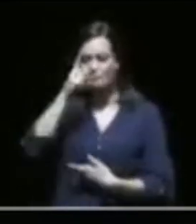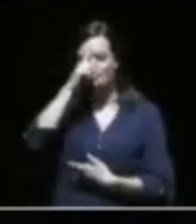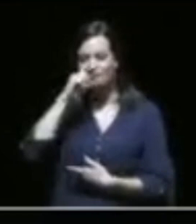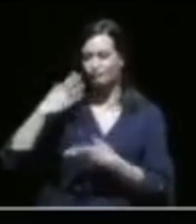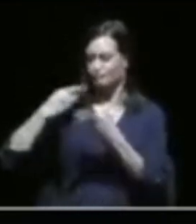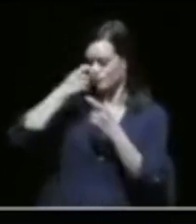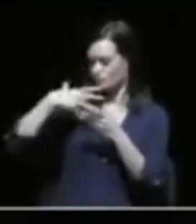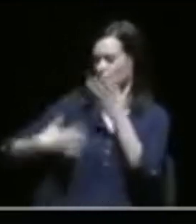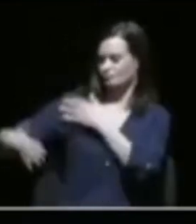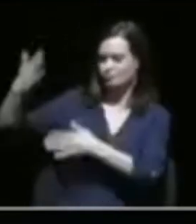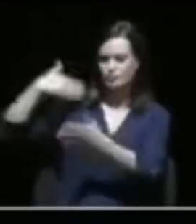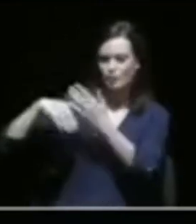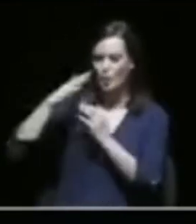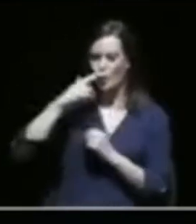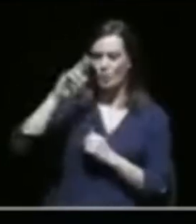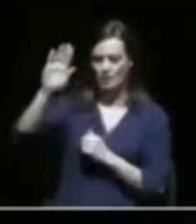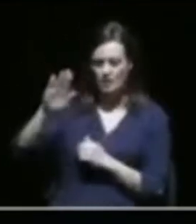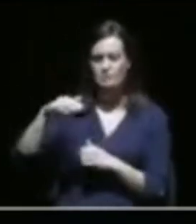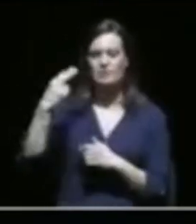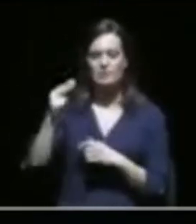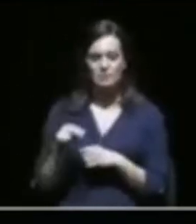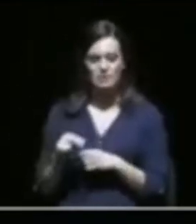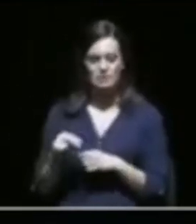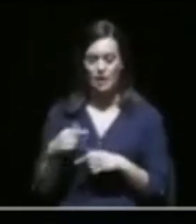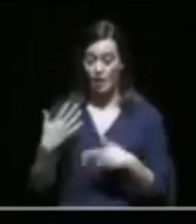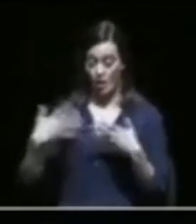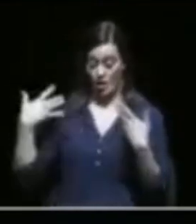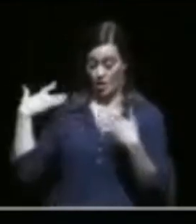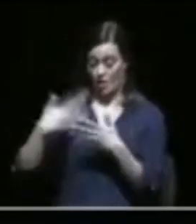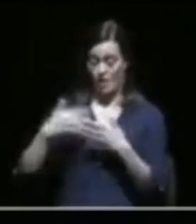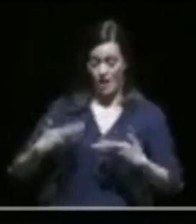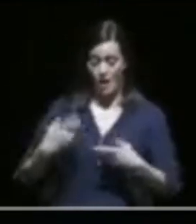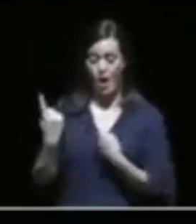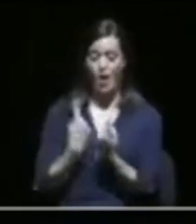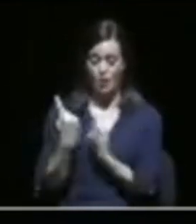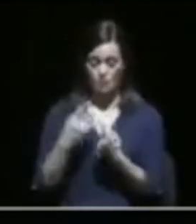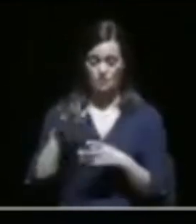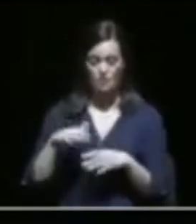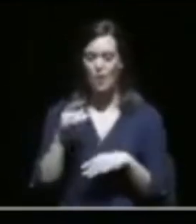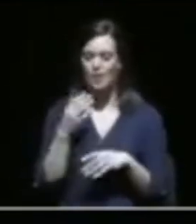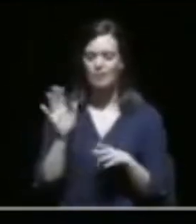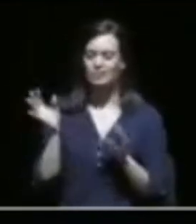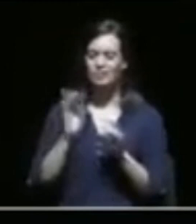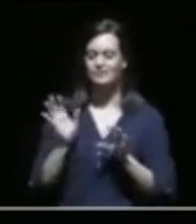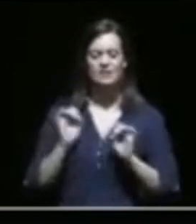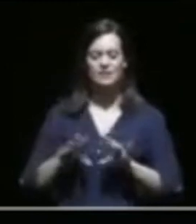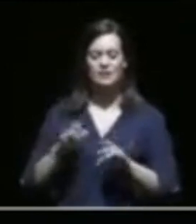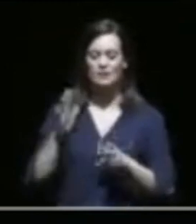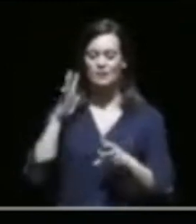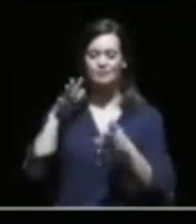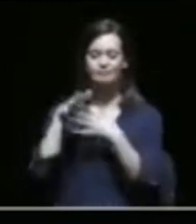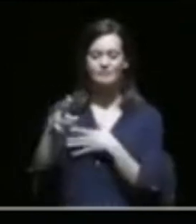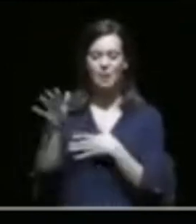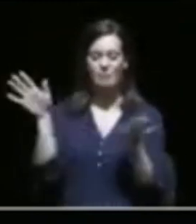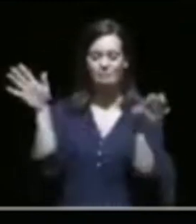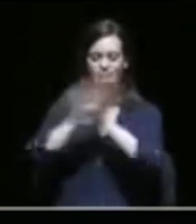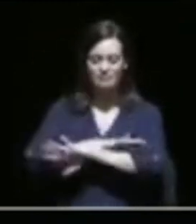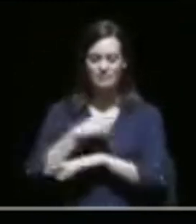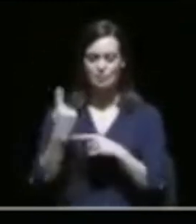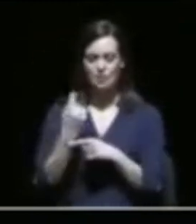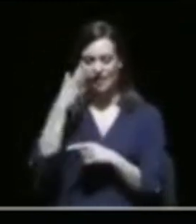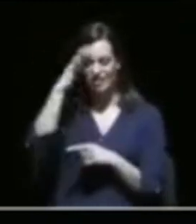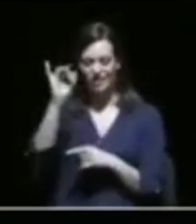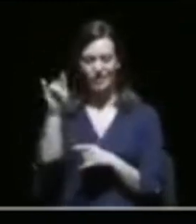e o drama que se viveu sob o comunismo e que em alguns locais ainda hoje se vive. Parem de branquear a história e os erros do comunismo e o sofrimento que essa